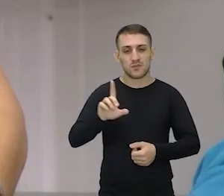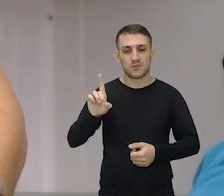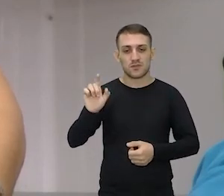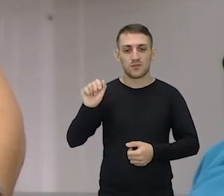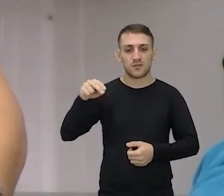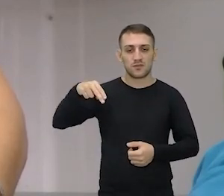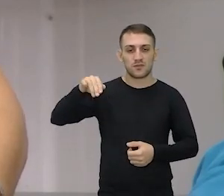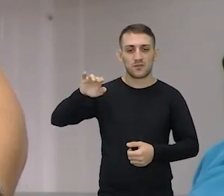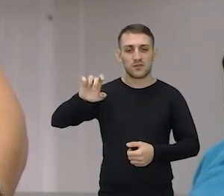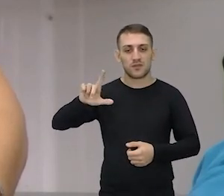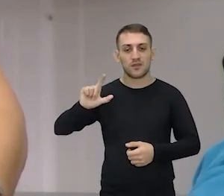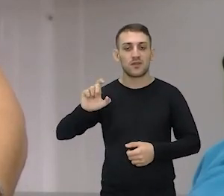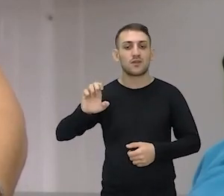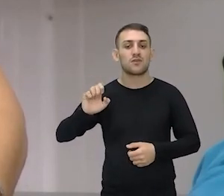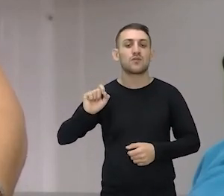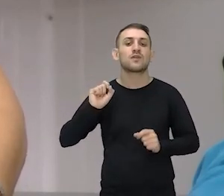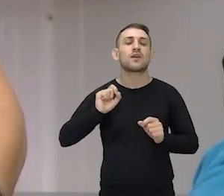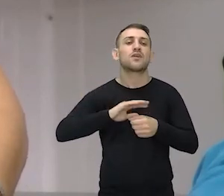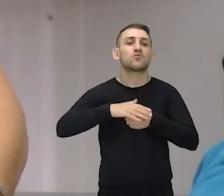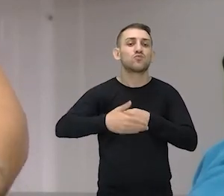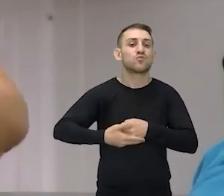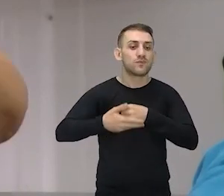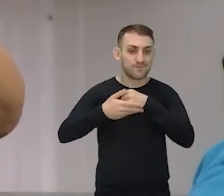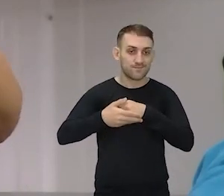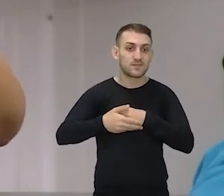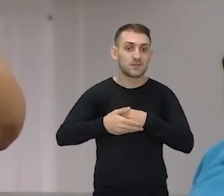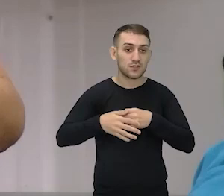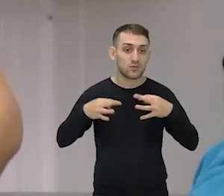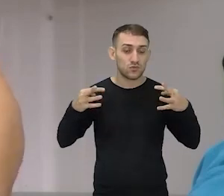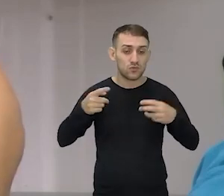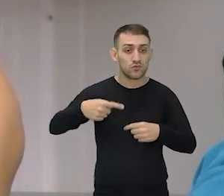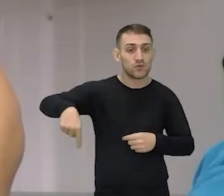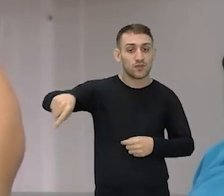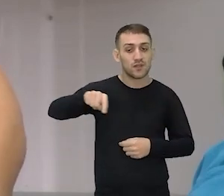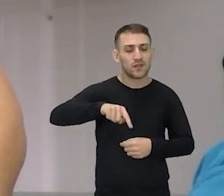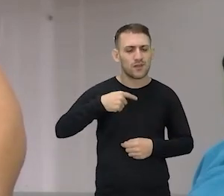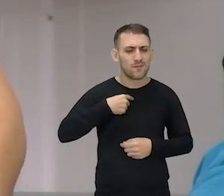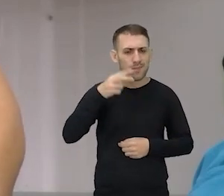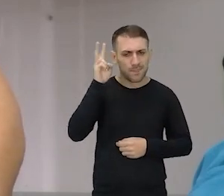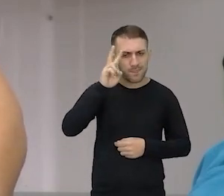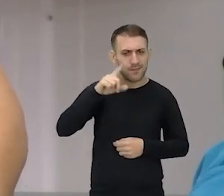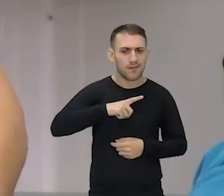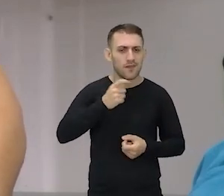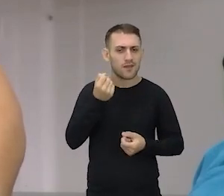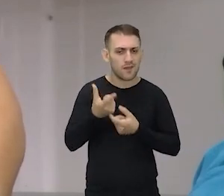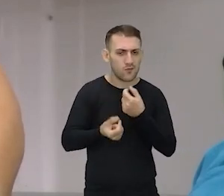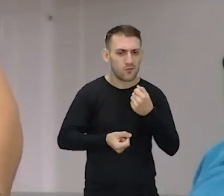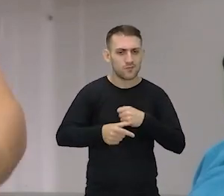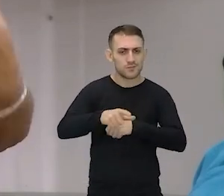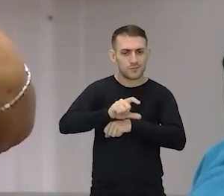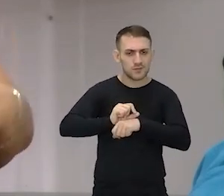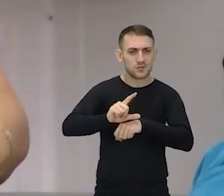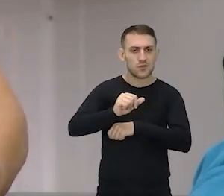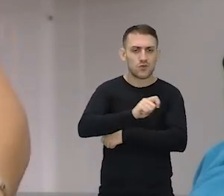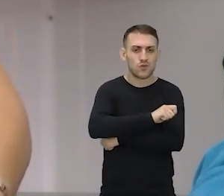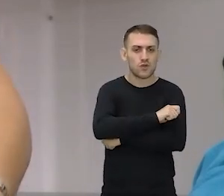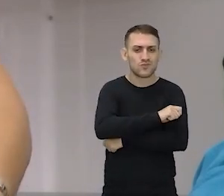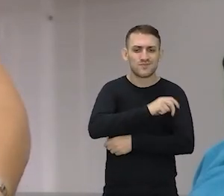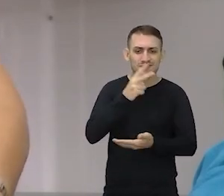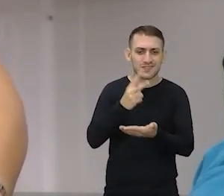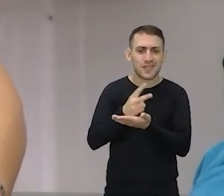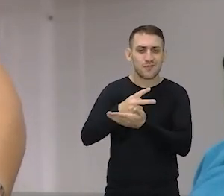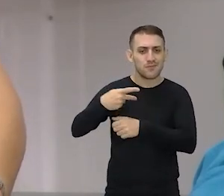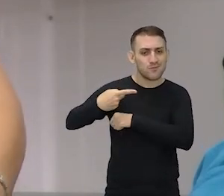Silvana, a sustentabilidade. Então, eles foram vendo, eu lembro que algumas escolhas, alguns alunos, eles sempre nos procuram,